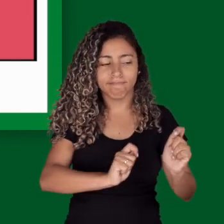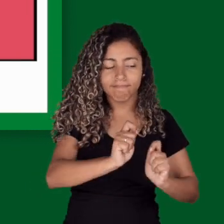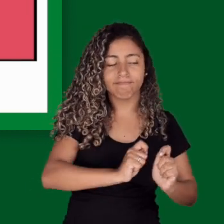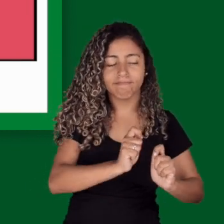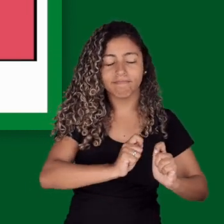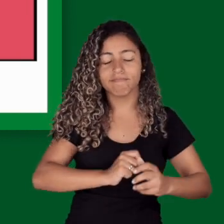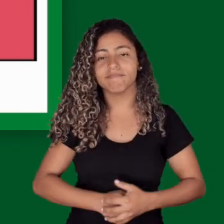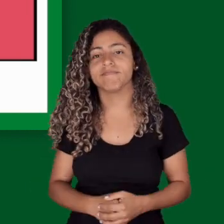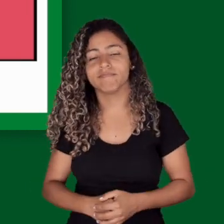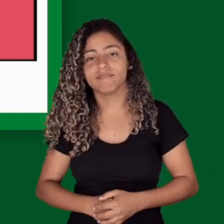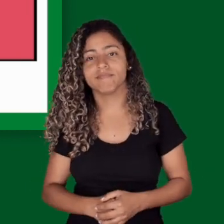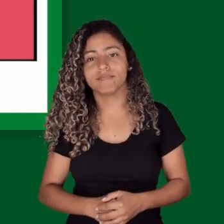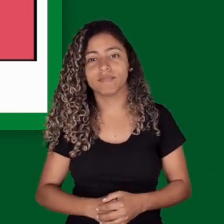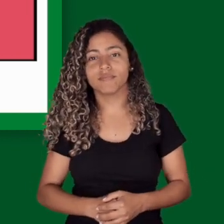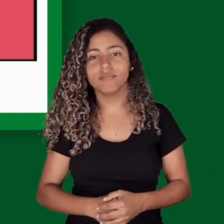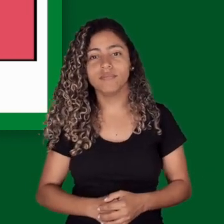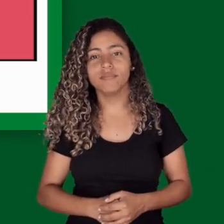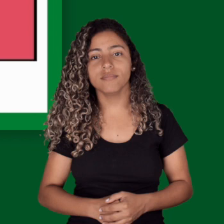excesso.